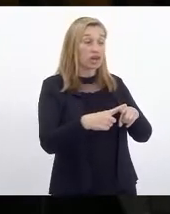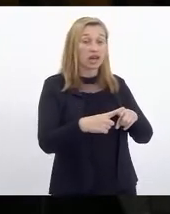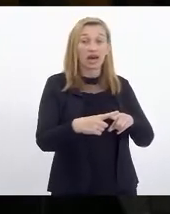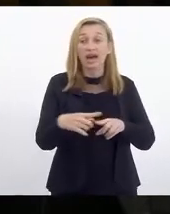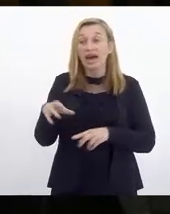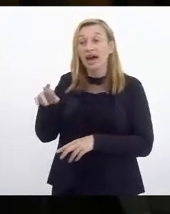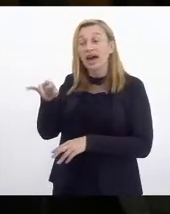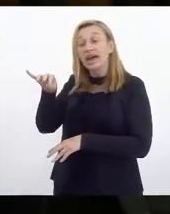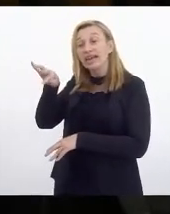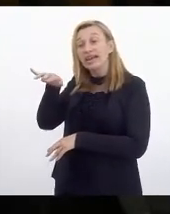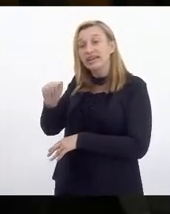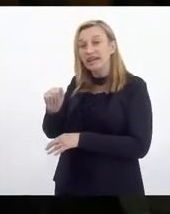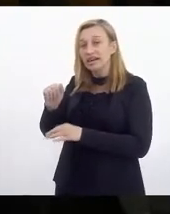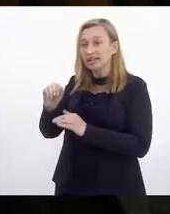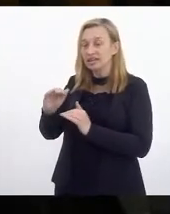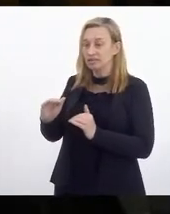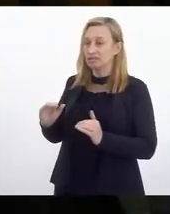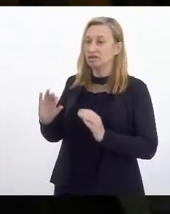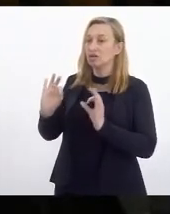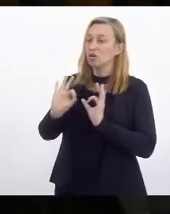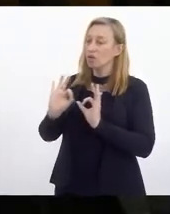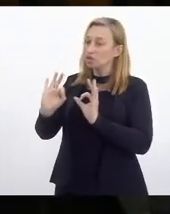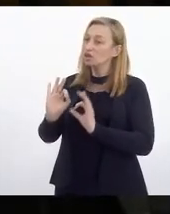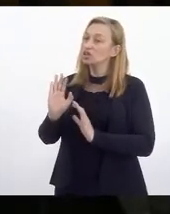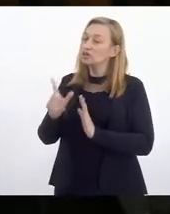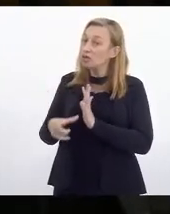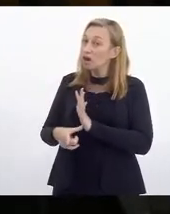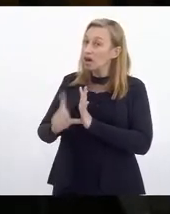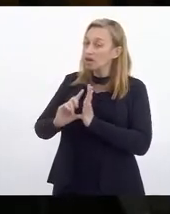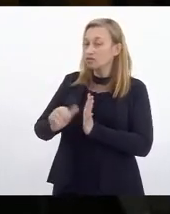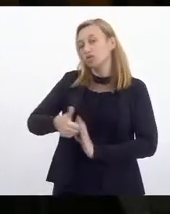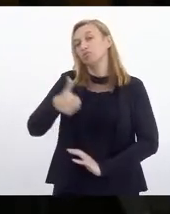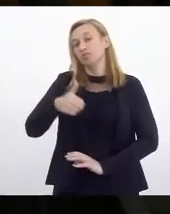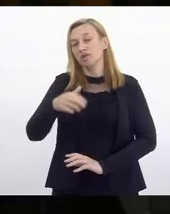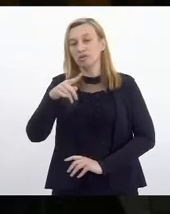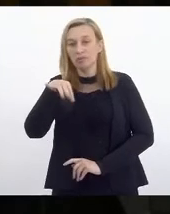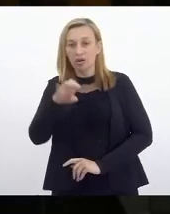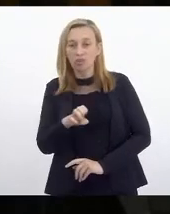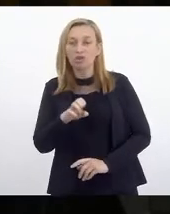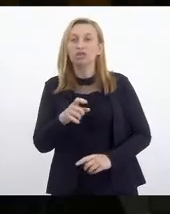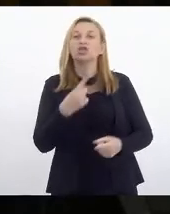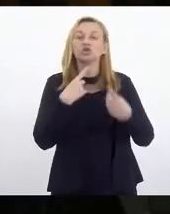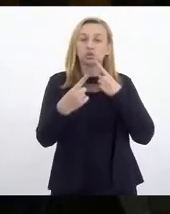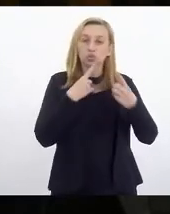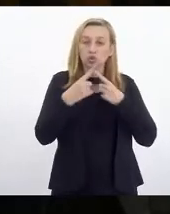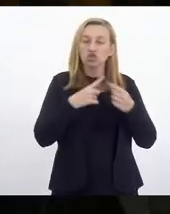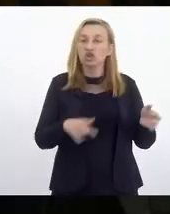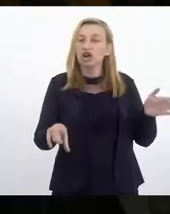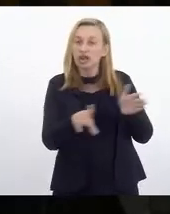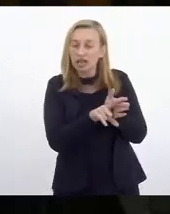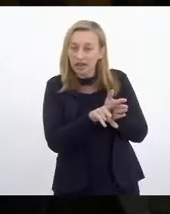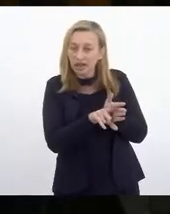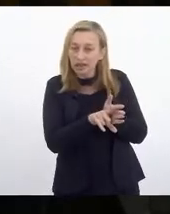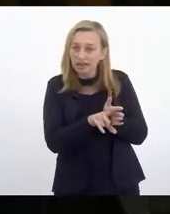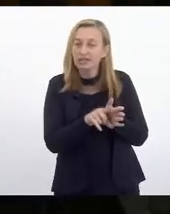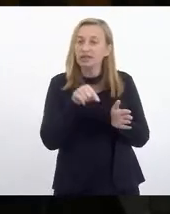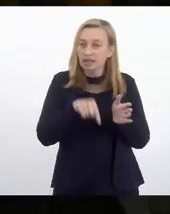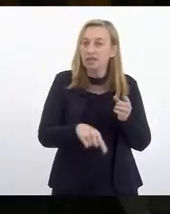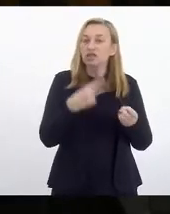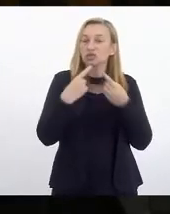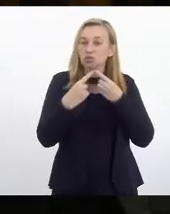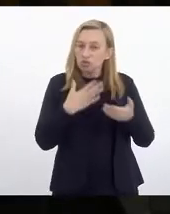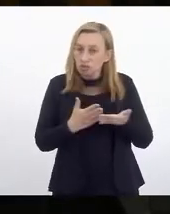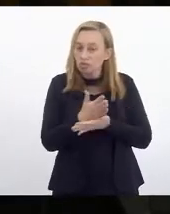primeiro pacote, que foi antes da gente discutir as legislações que aqui discutimos